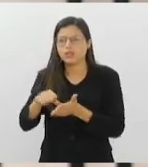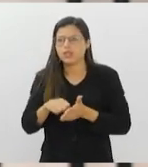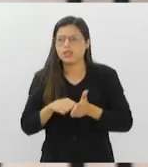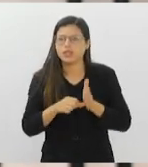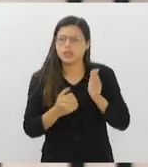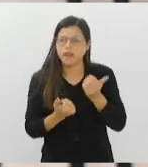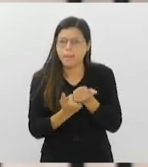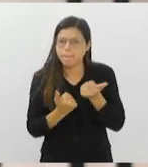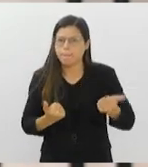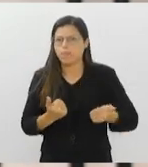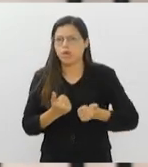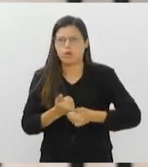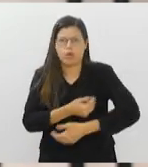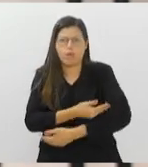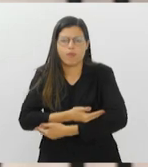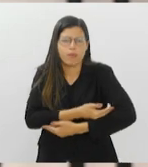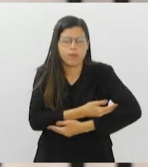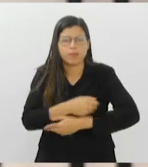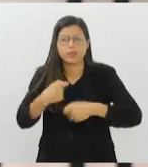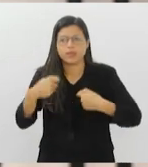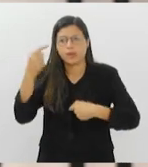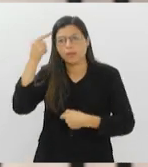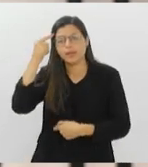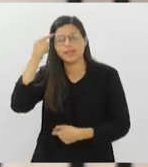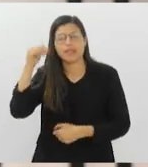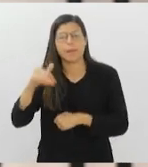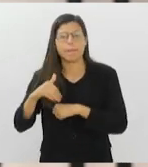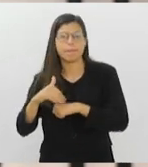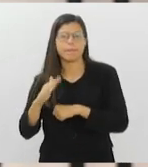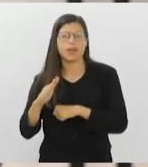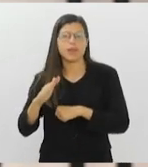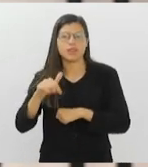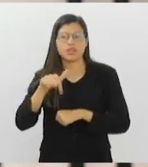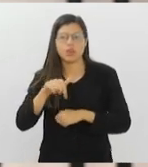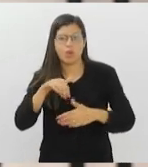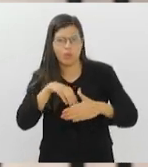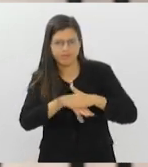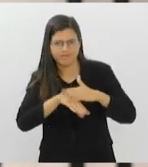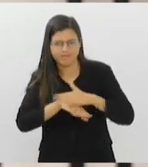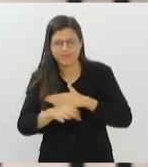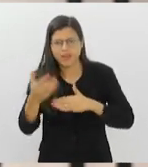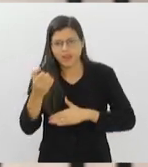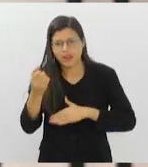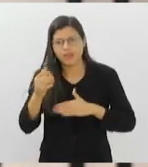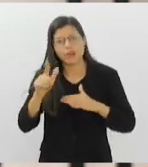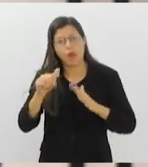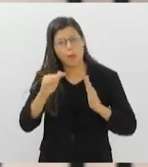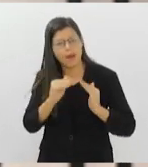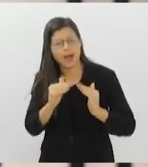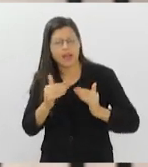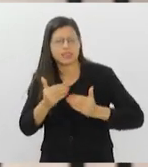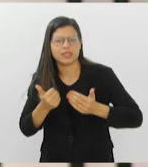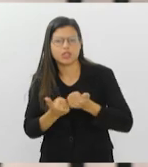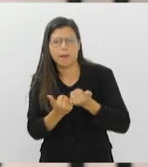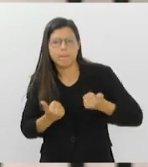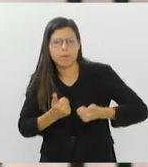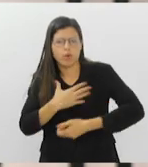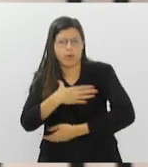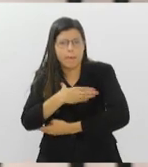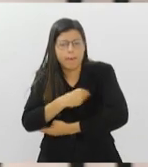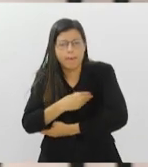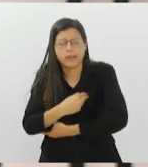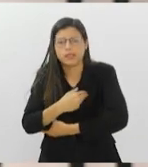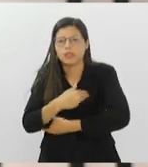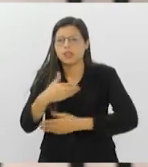nutrição desse bebê. A gente tem que pensar mais do que isso. Um banco de leite, ele é uma casa de apoio à amamentação. É um lugar onde